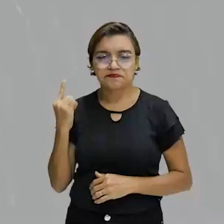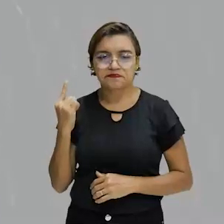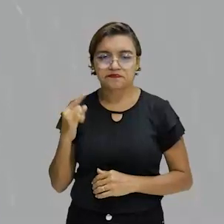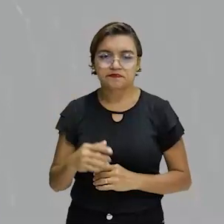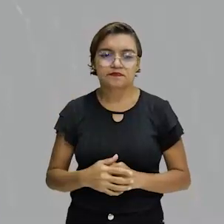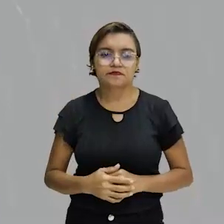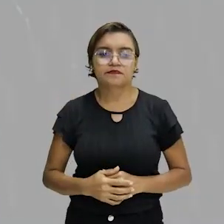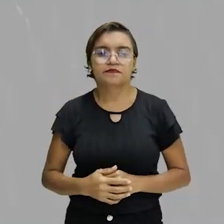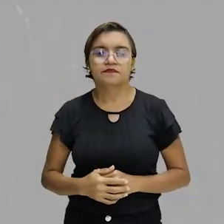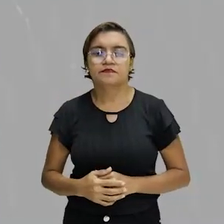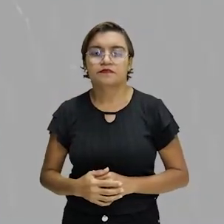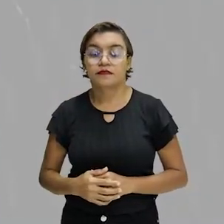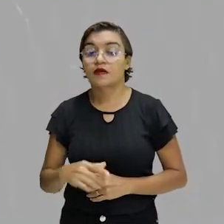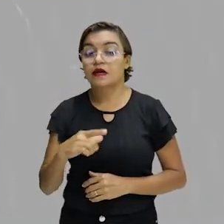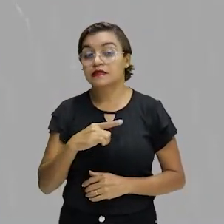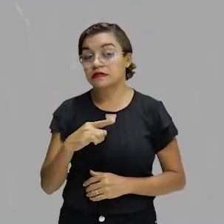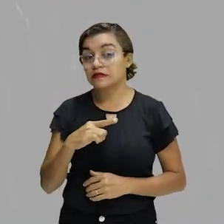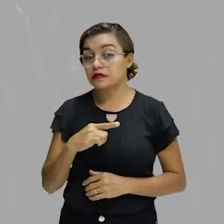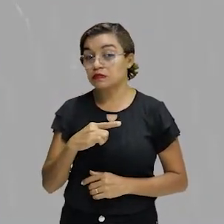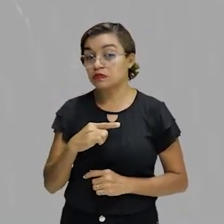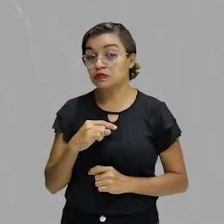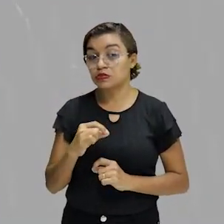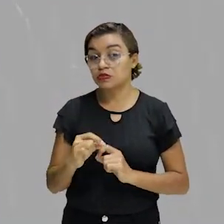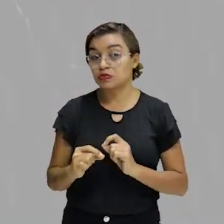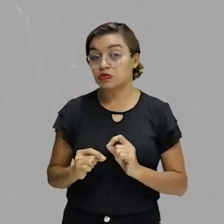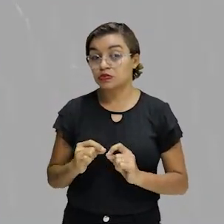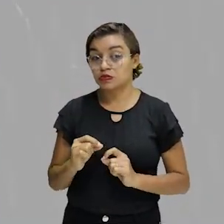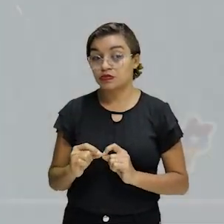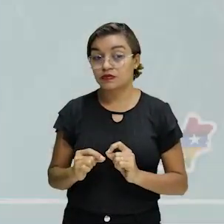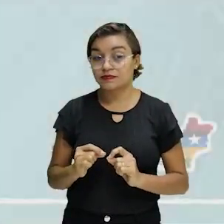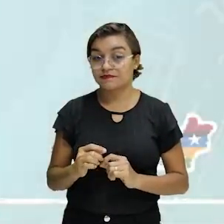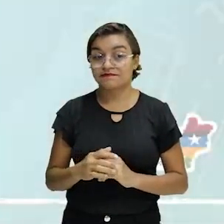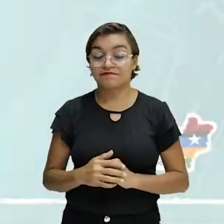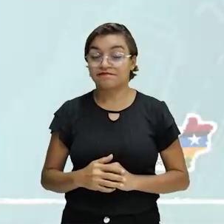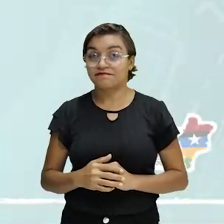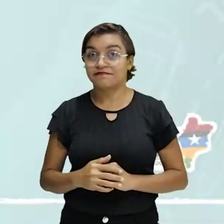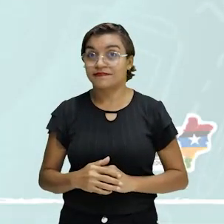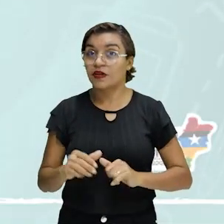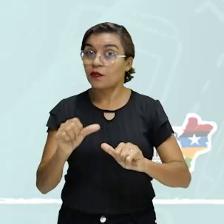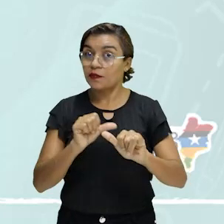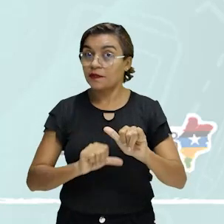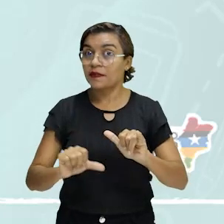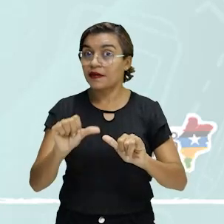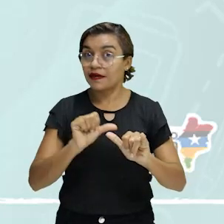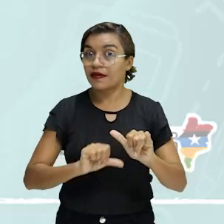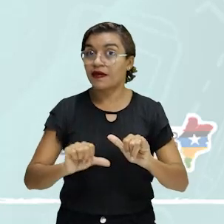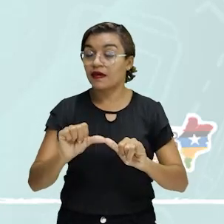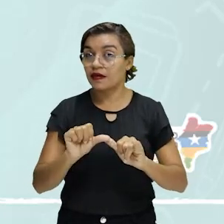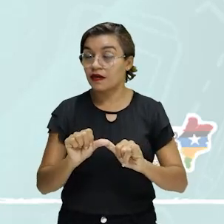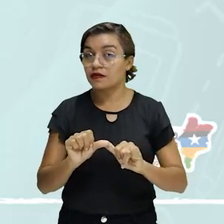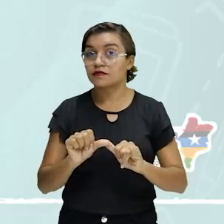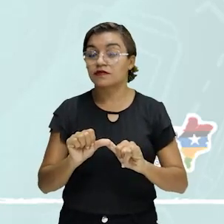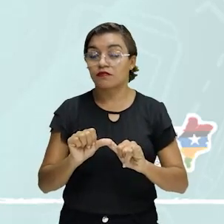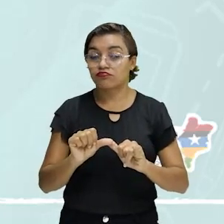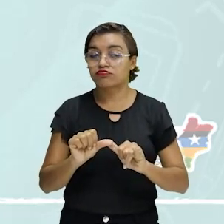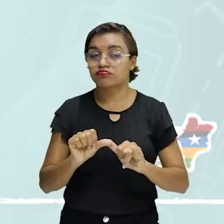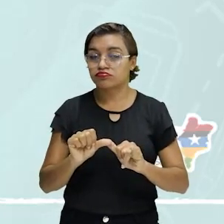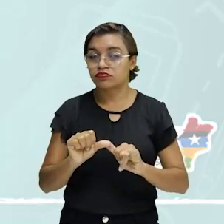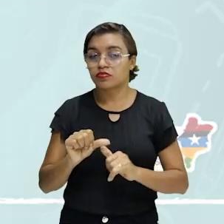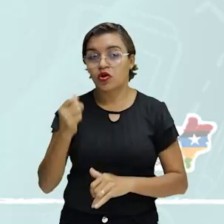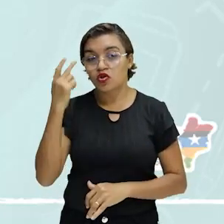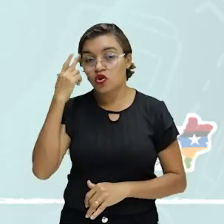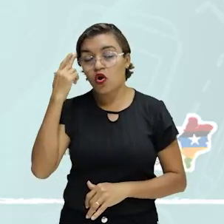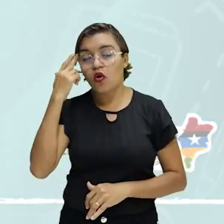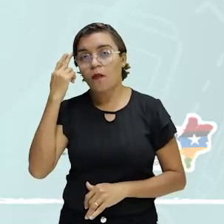da então Aqui nós temos turma olha só uma reação muito comum que ocorre em